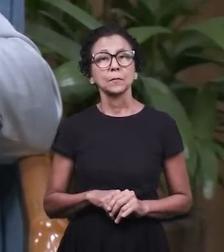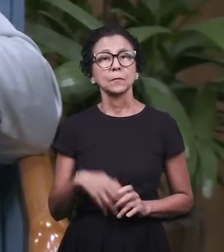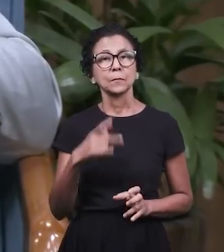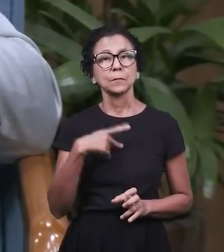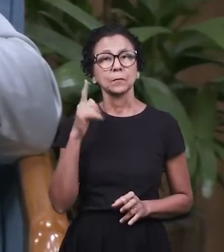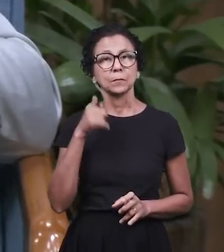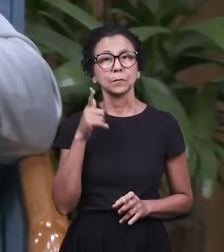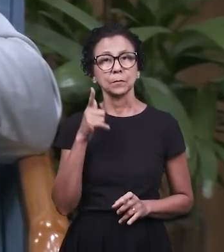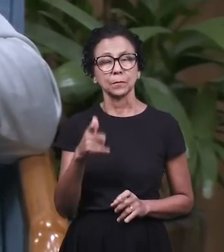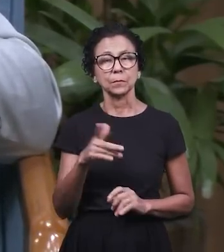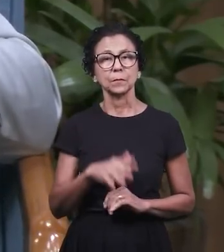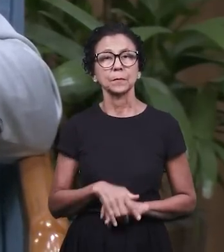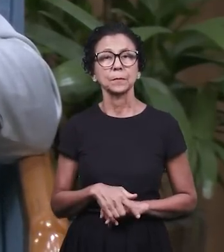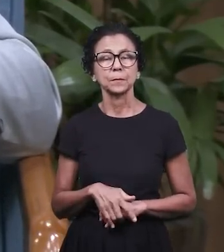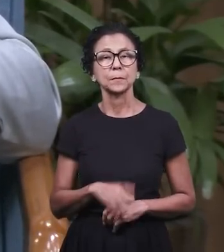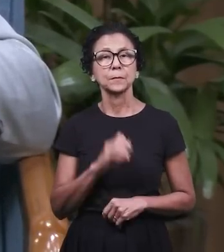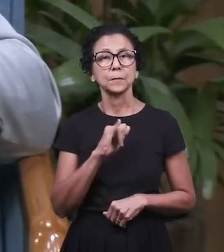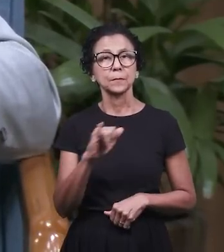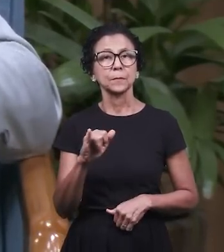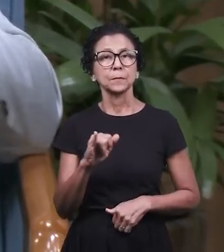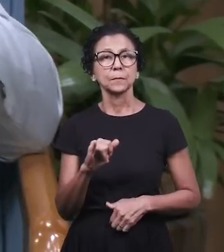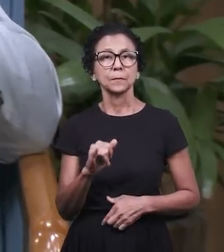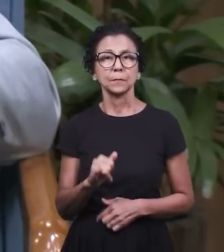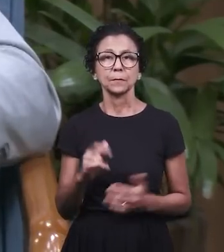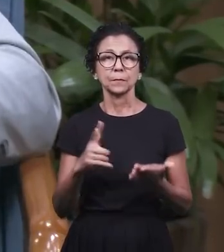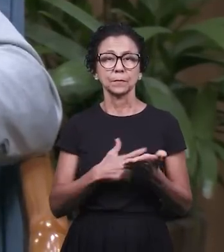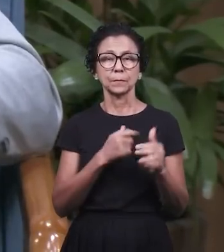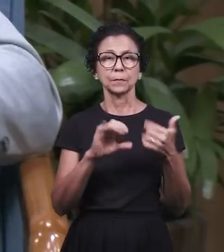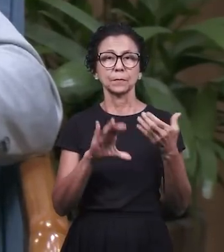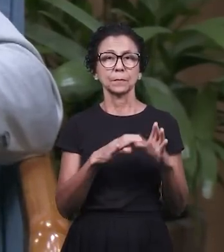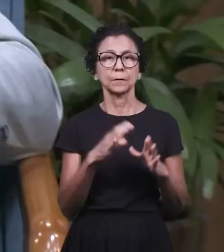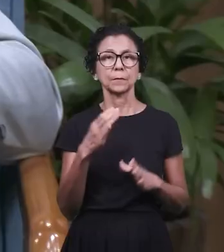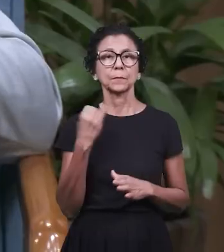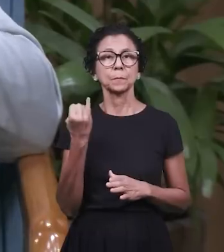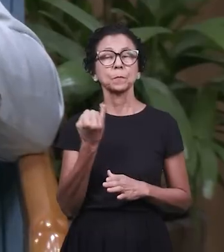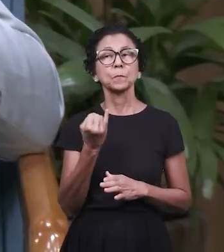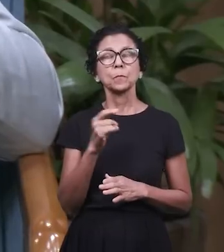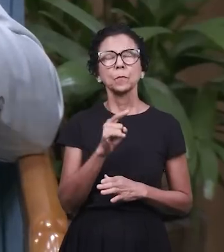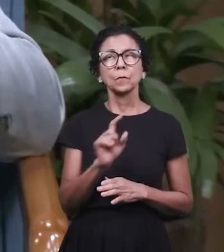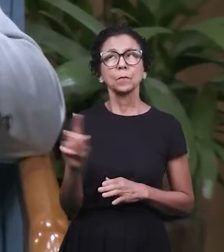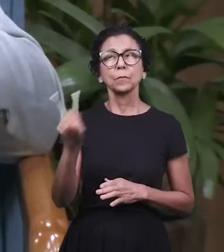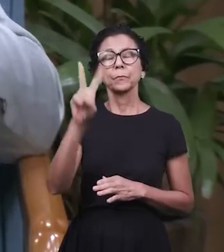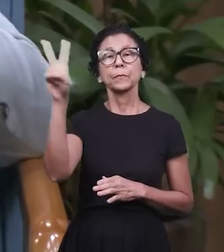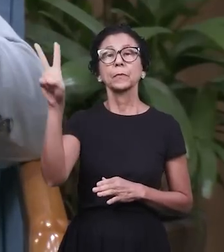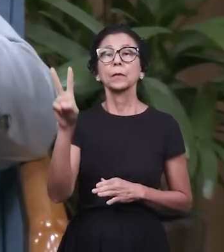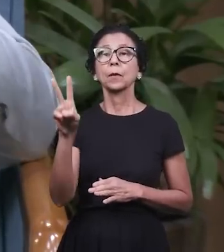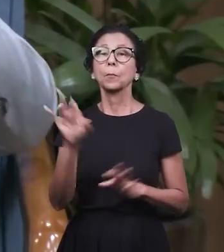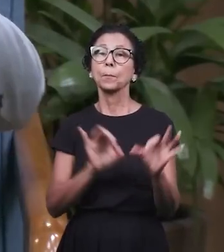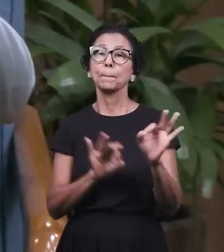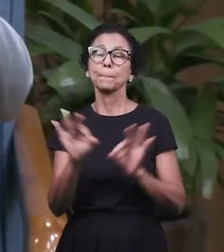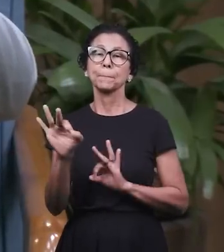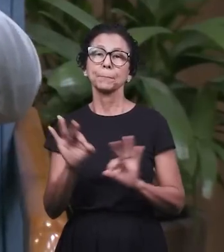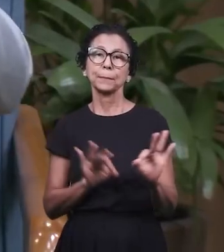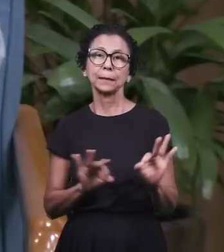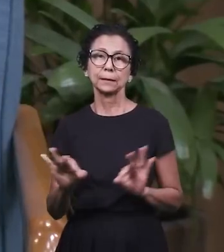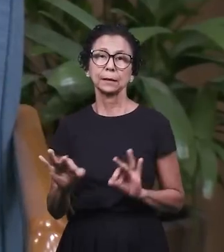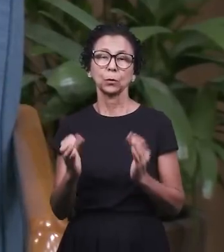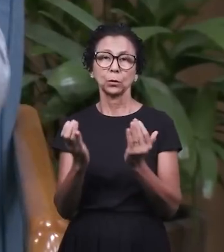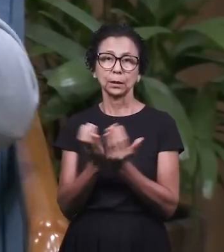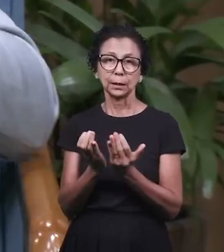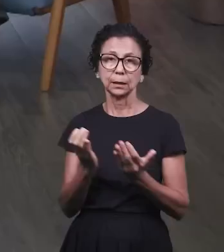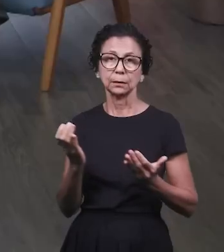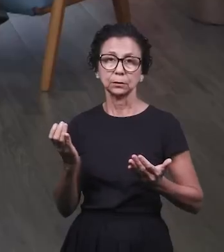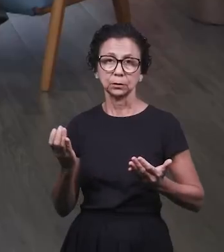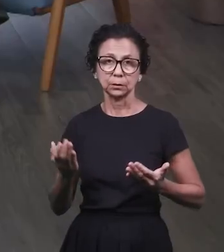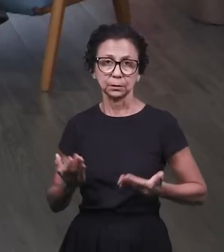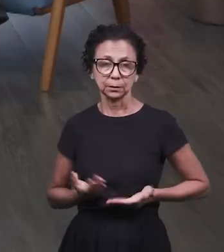nós entendermos o valor do livro de Cantares no preparo da igreja. É algo que o crente, o servo, você que está assistindo, nós